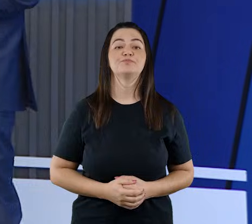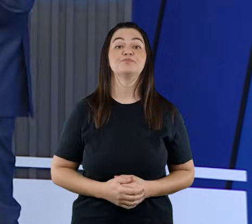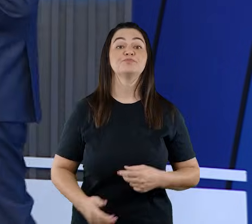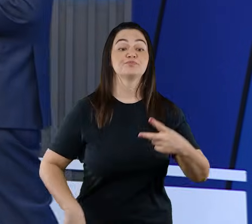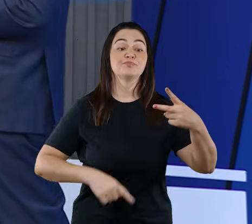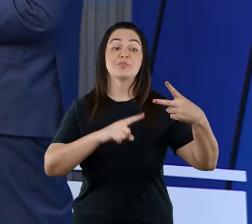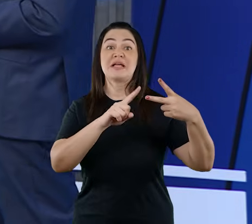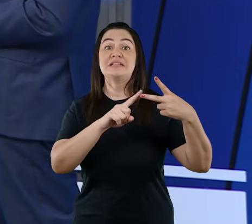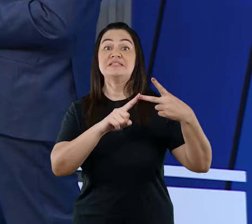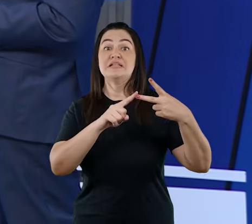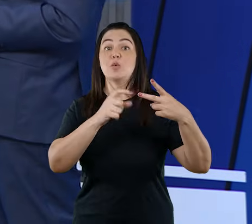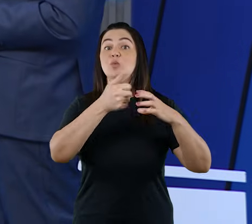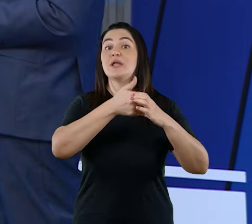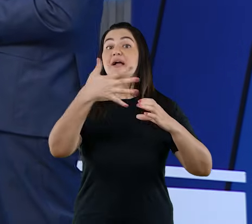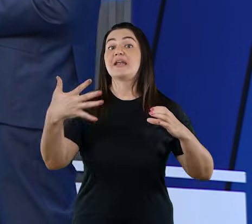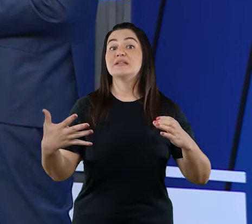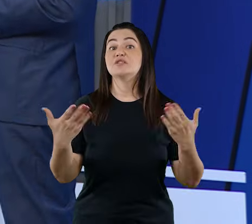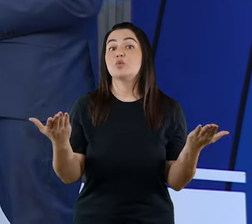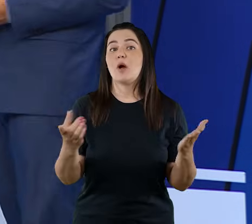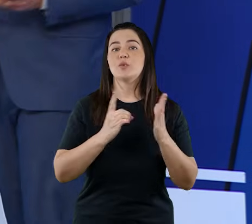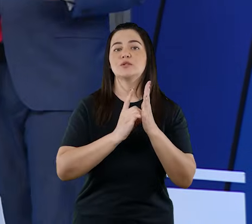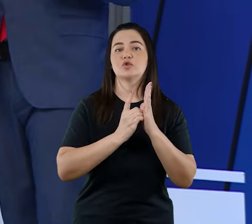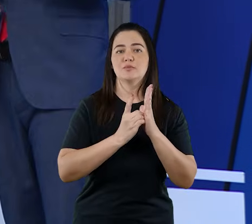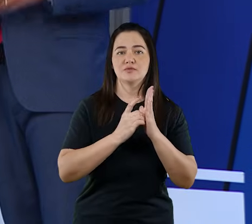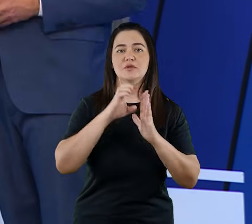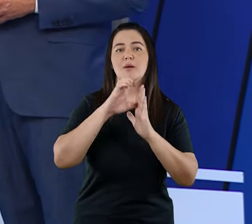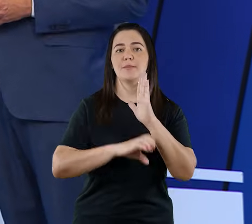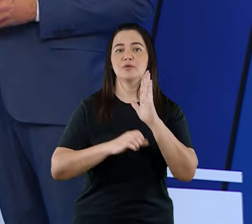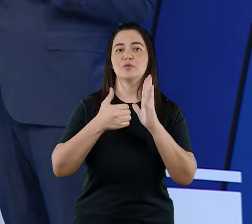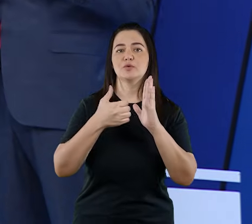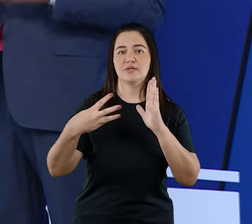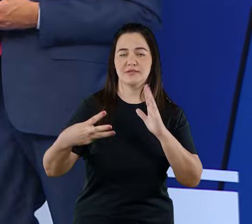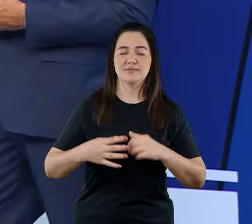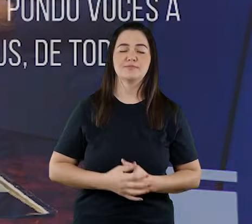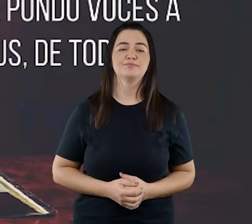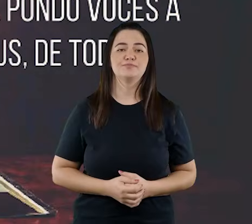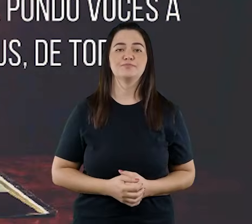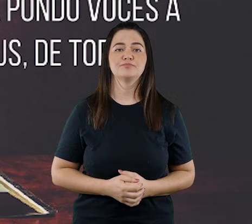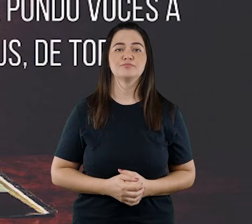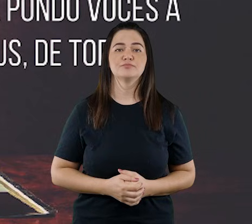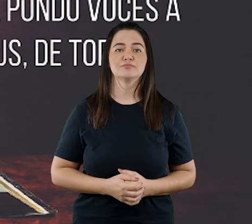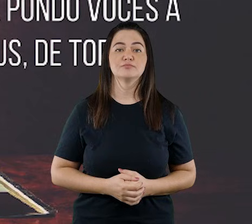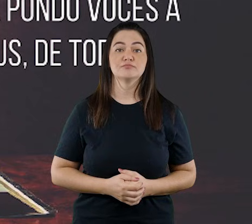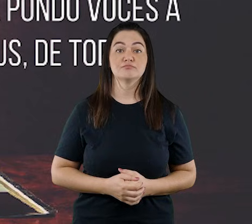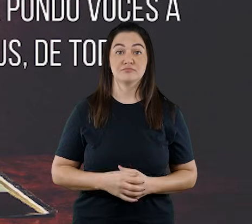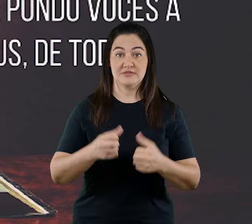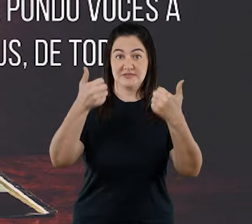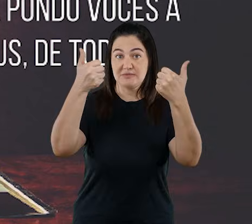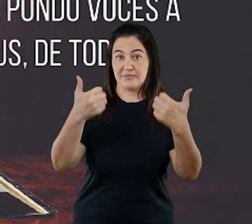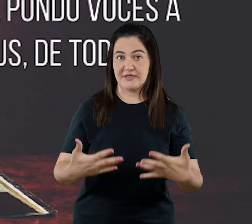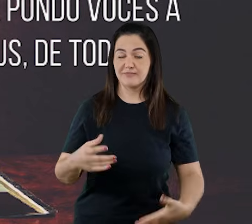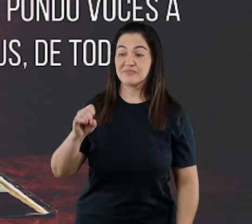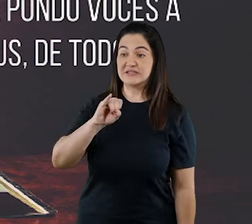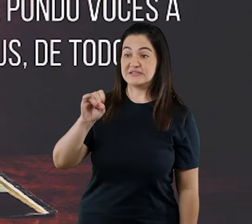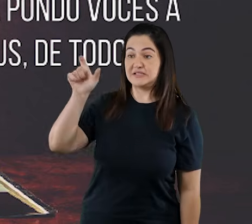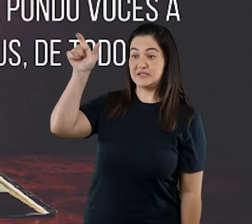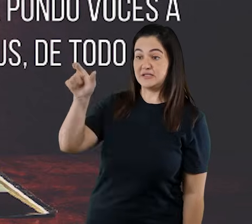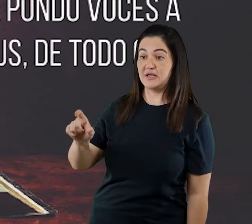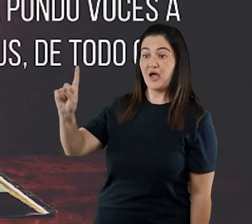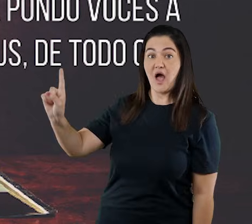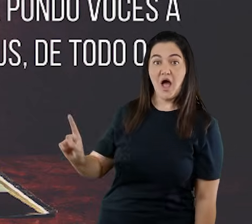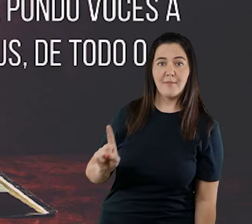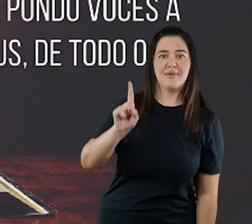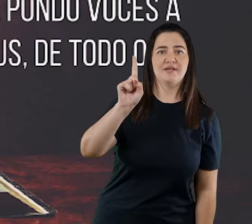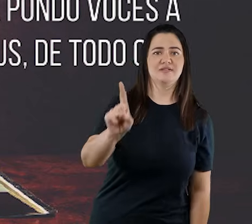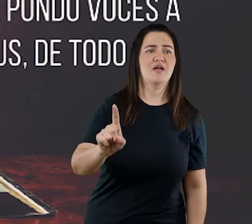profeta verdadeiro está em Deuteronômio capítulo 13, versos 1 a 3. Diz assim a Bíblia: se aparecer no meio de vocês um profeta